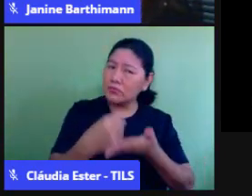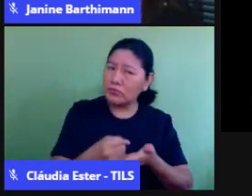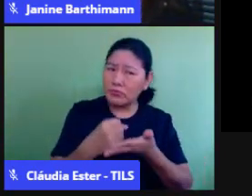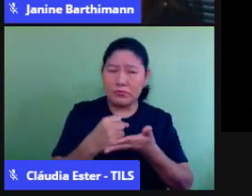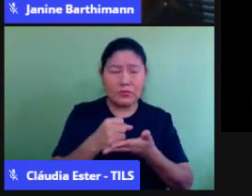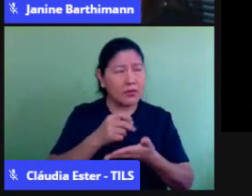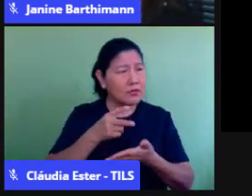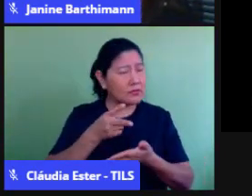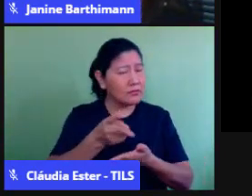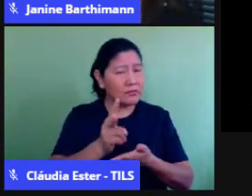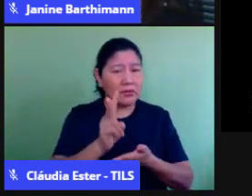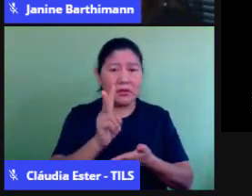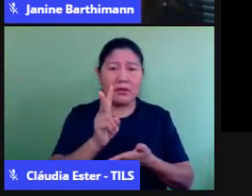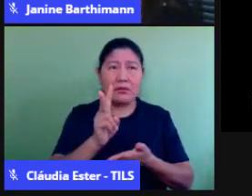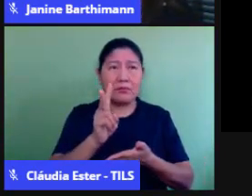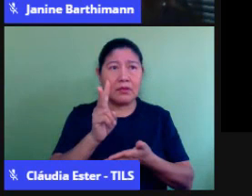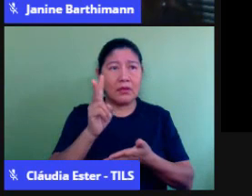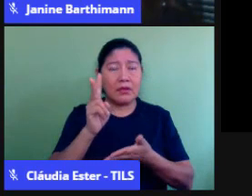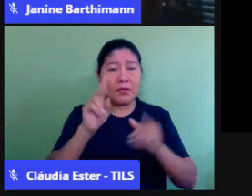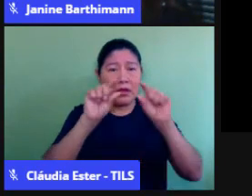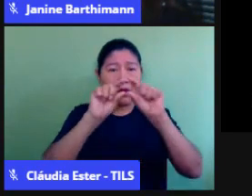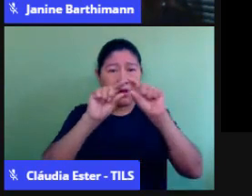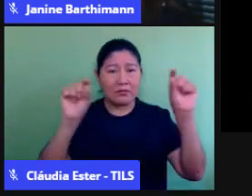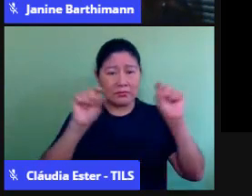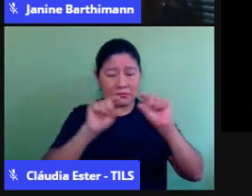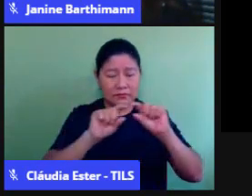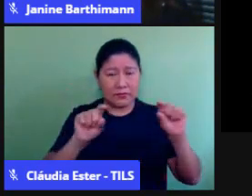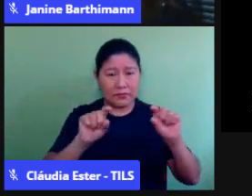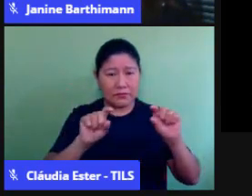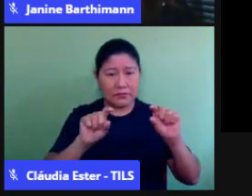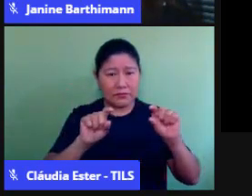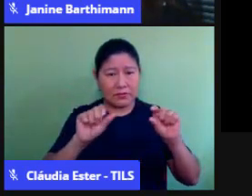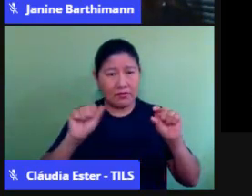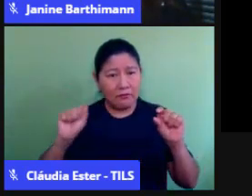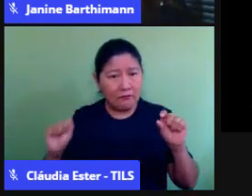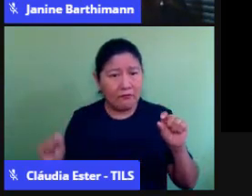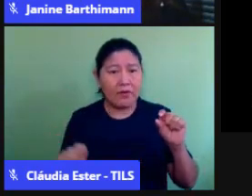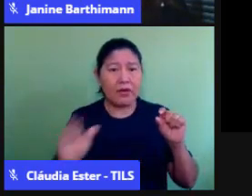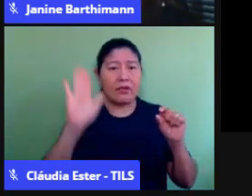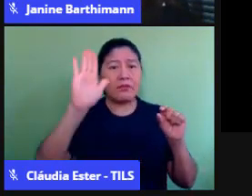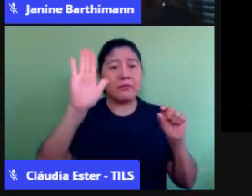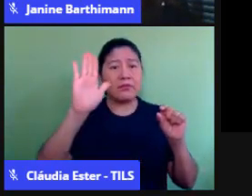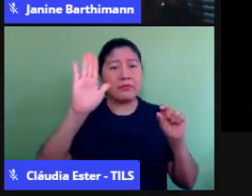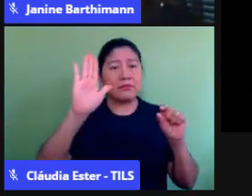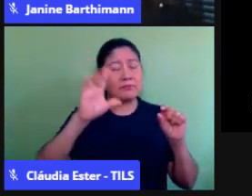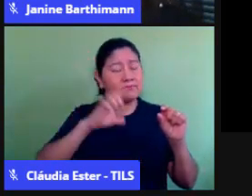com esse pensamento de riqueza. A educação é a nossa maior riqueza,